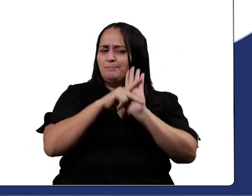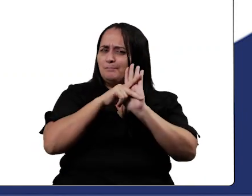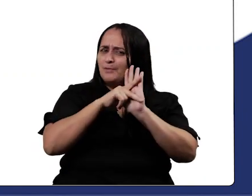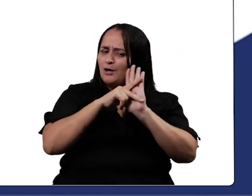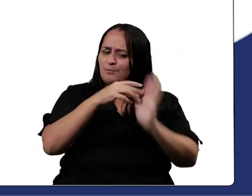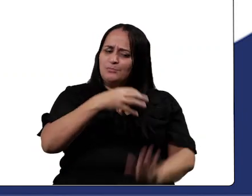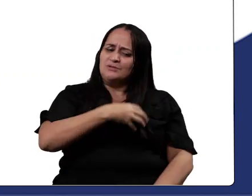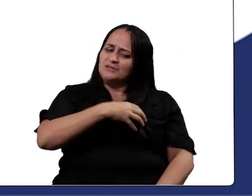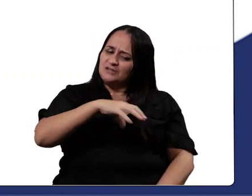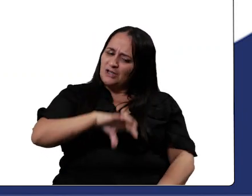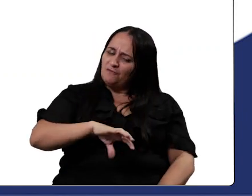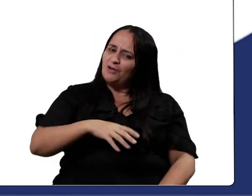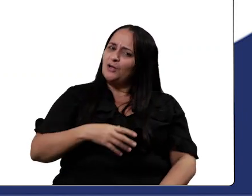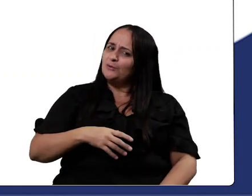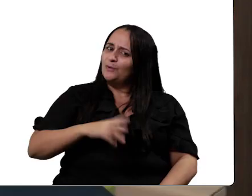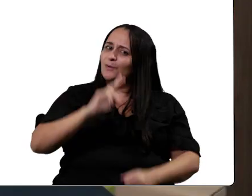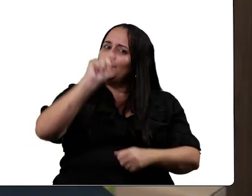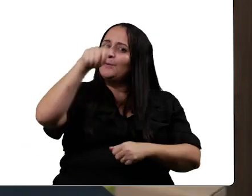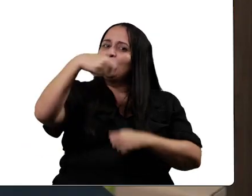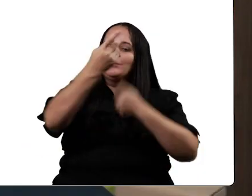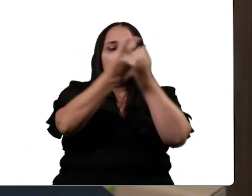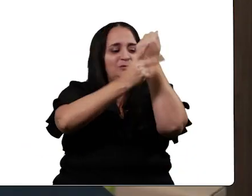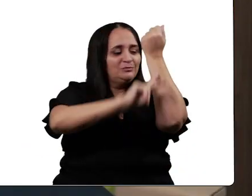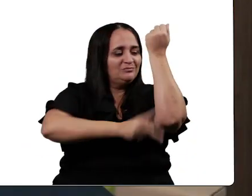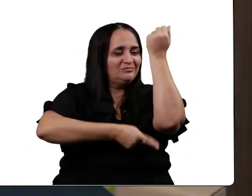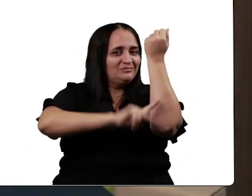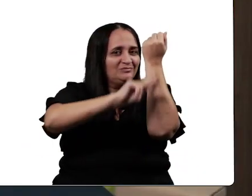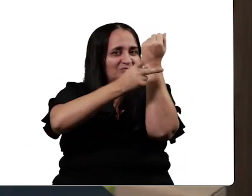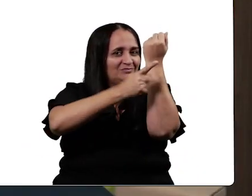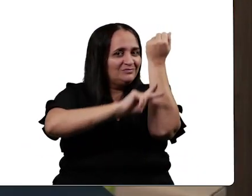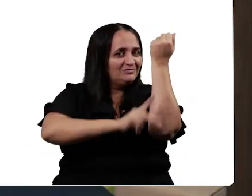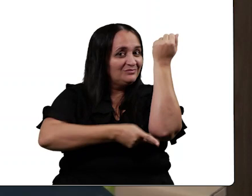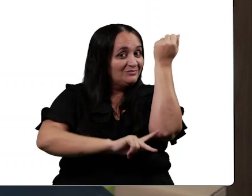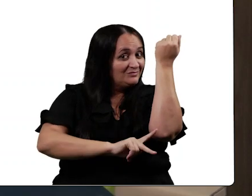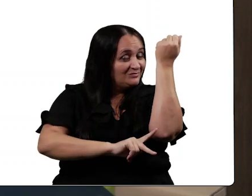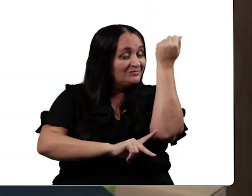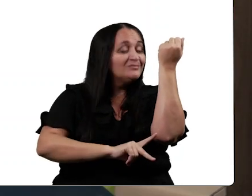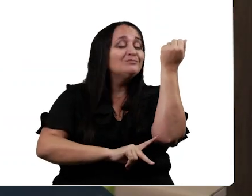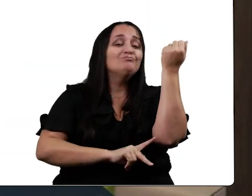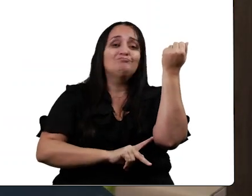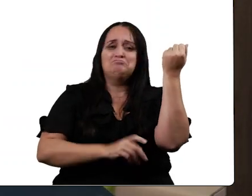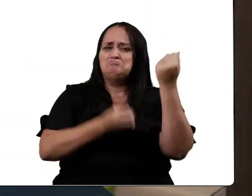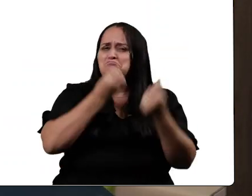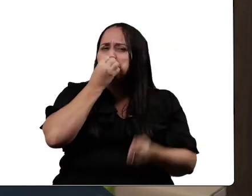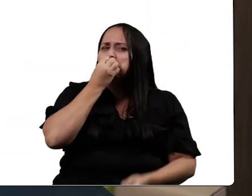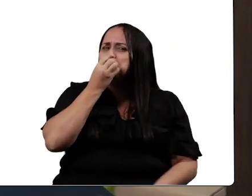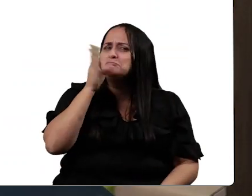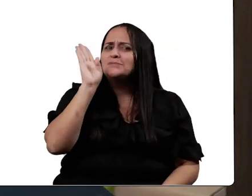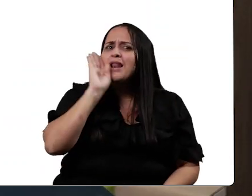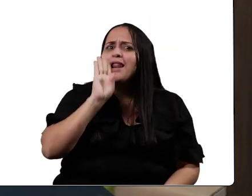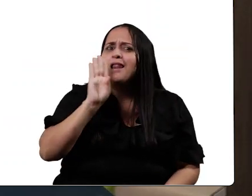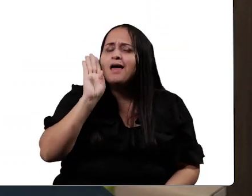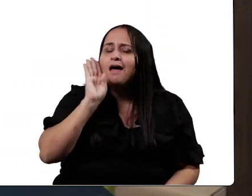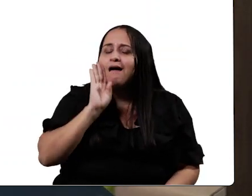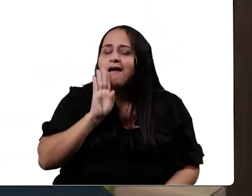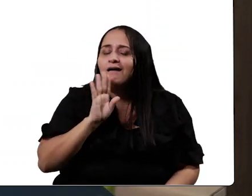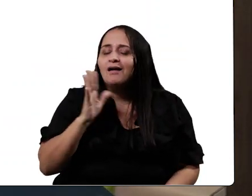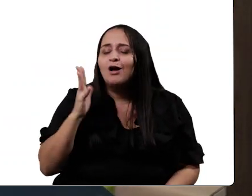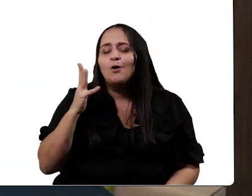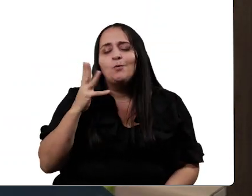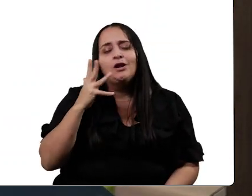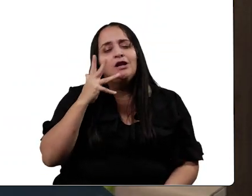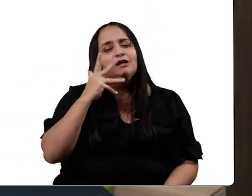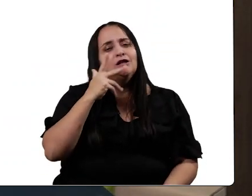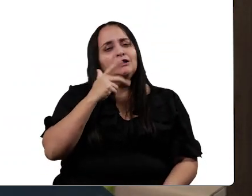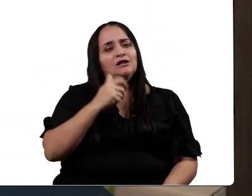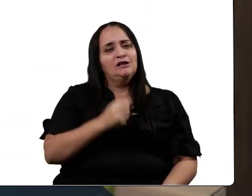nosso Pelourinho. Se você nunca foi lá, é legal você ir. É um lugar